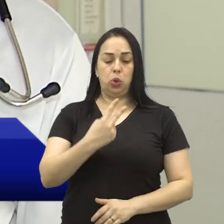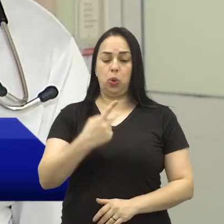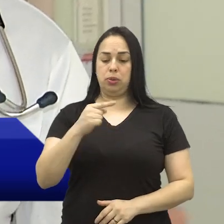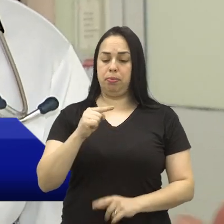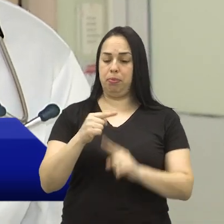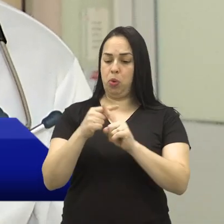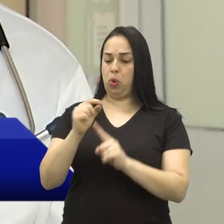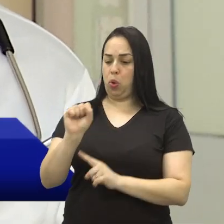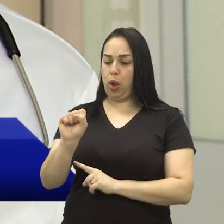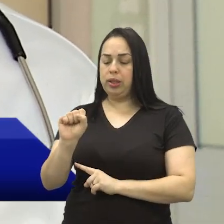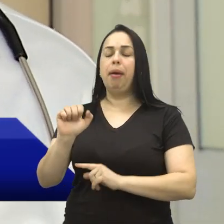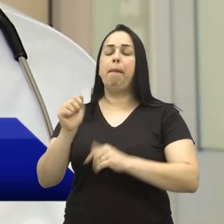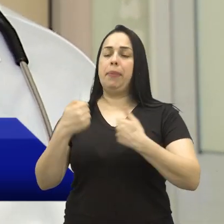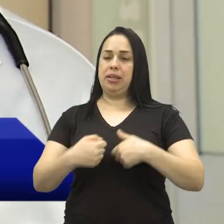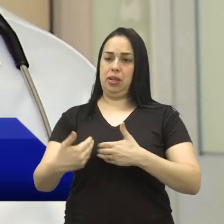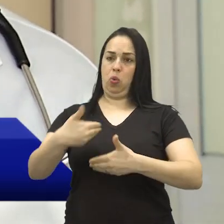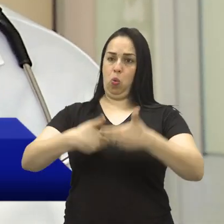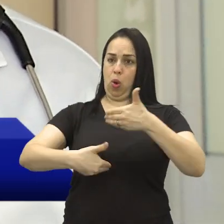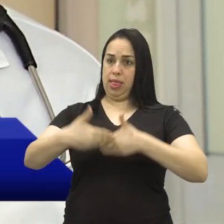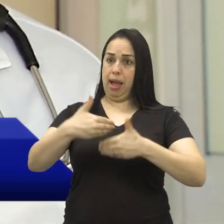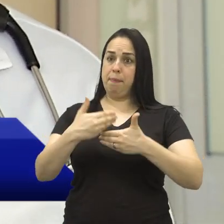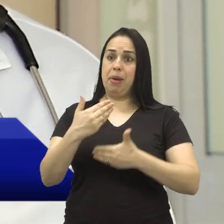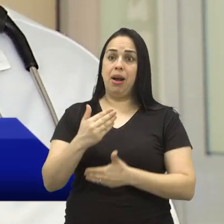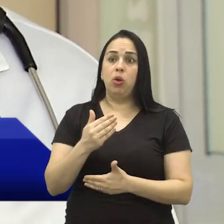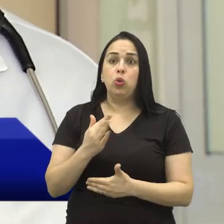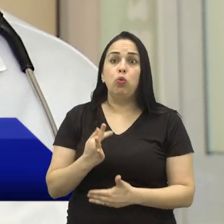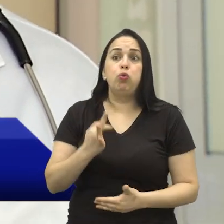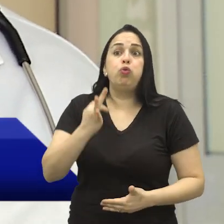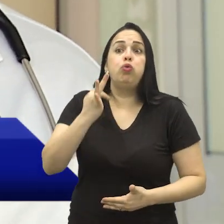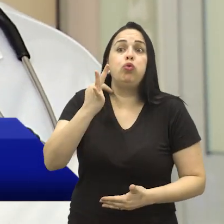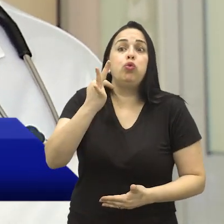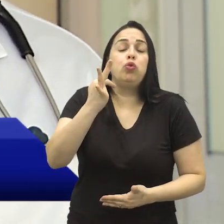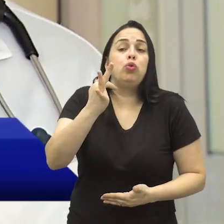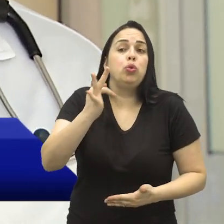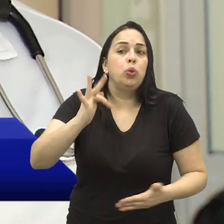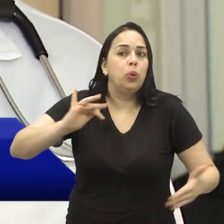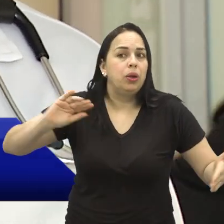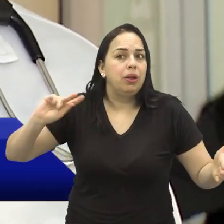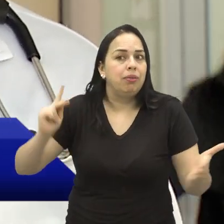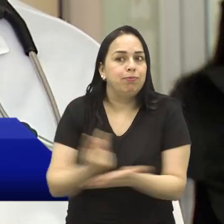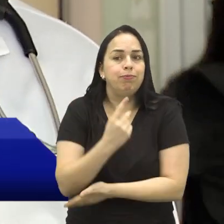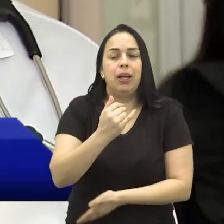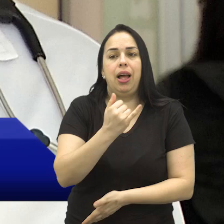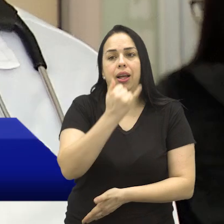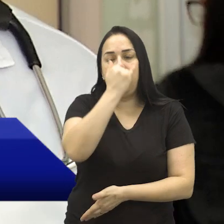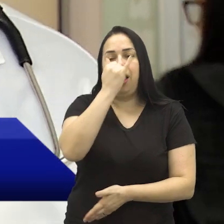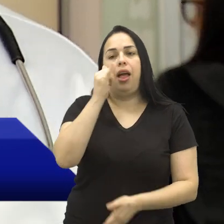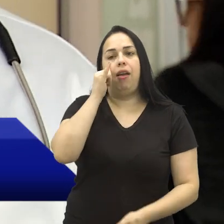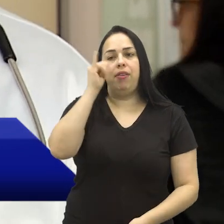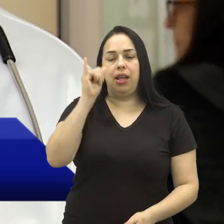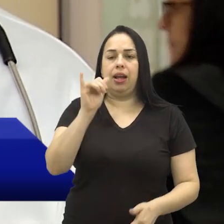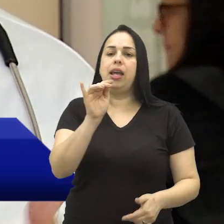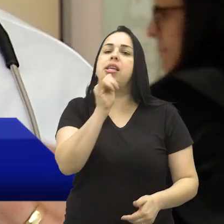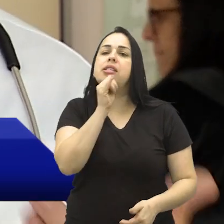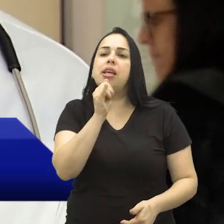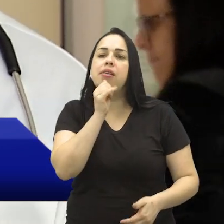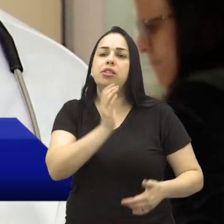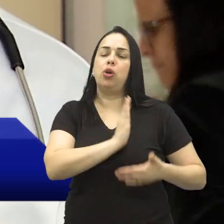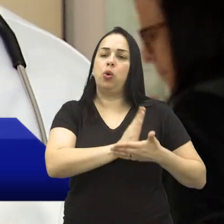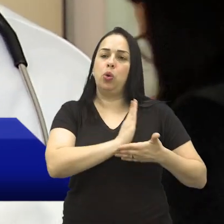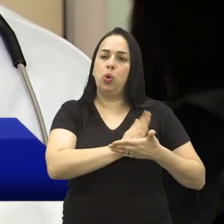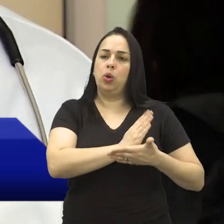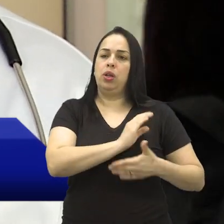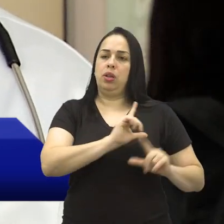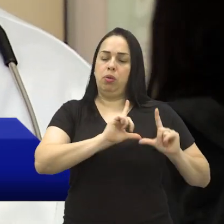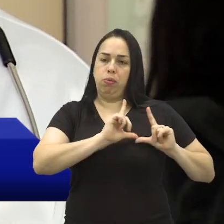evitar riscos futuros de alterações que podem trazer comorbidades maiores. Como eu disse, infarto,